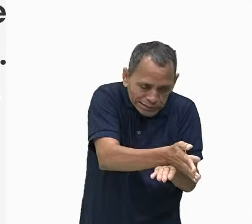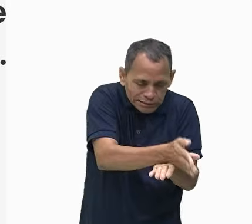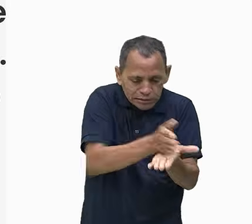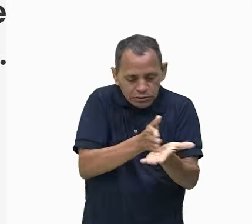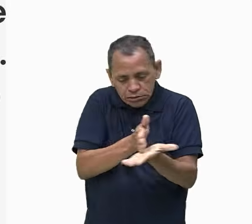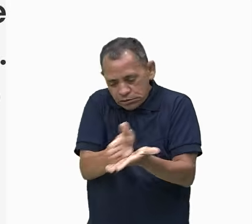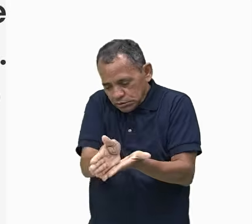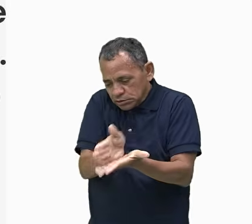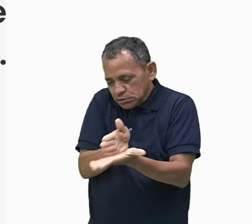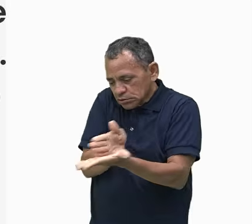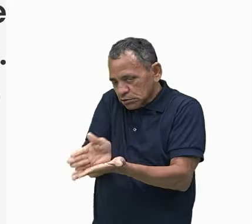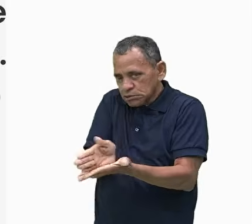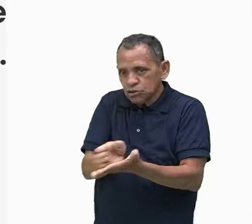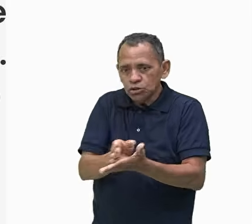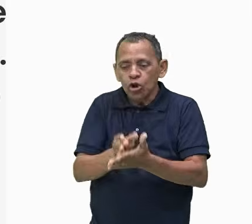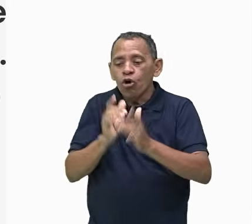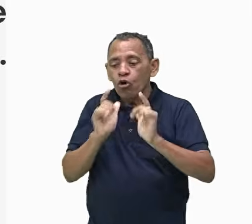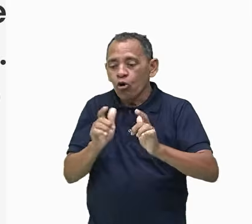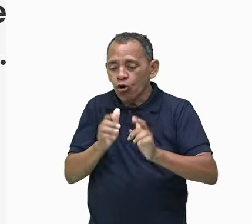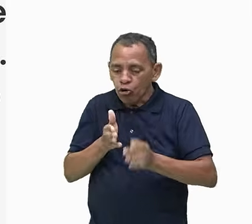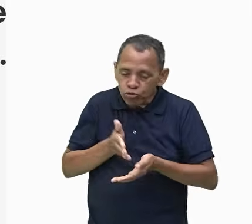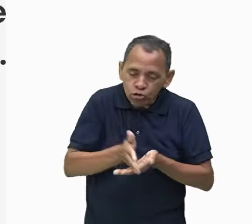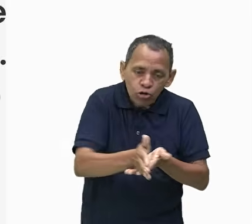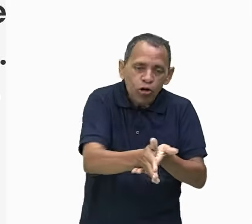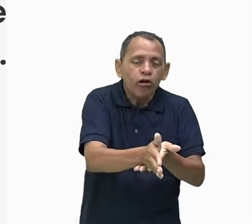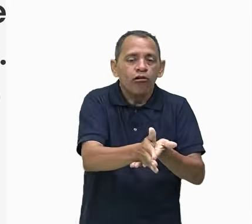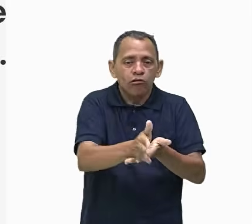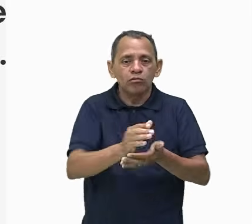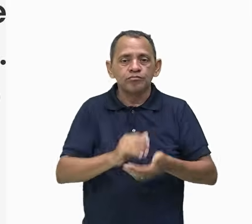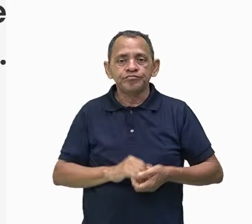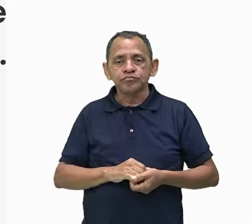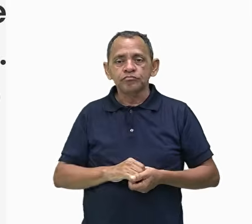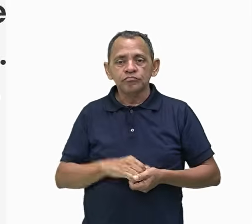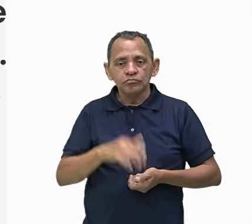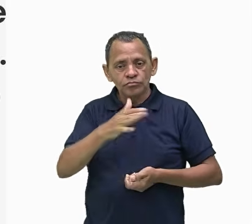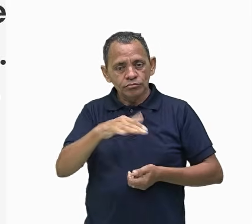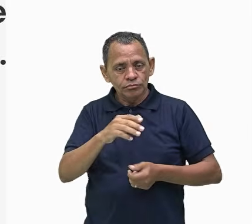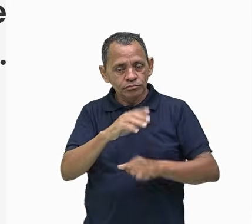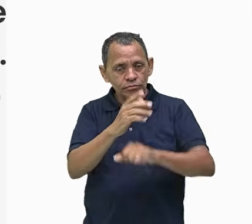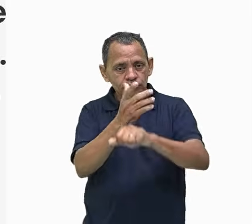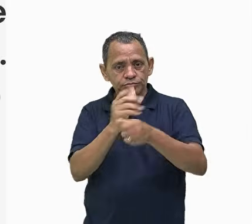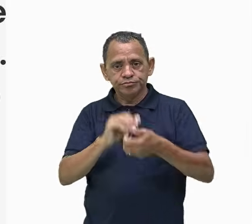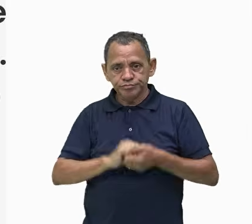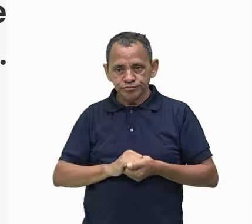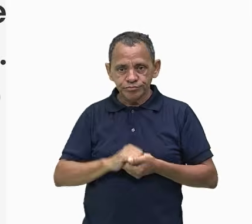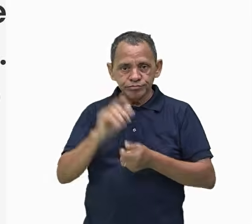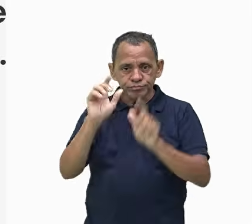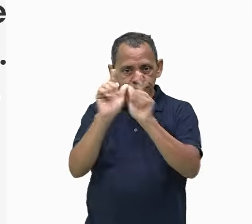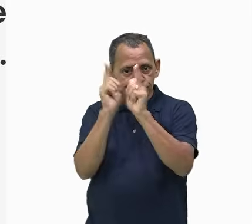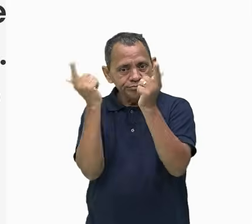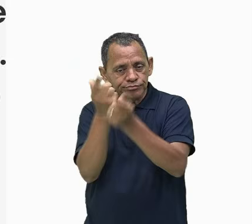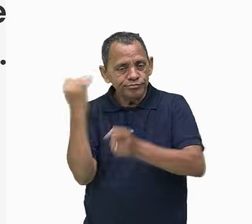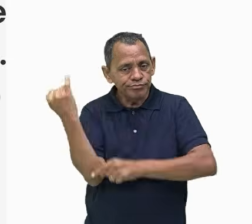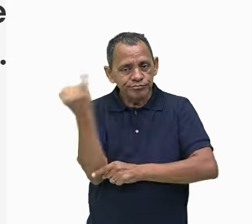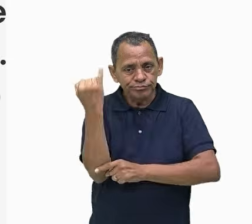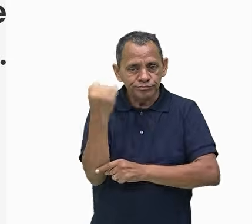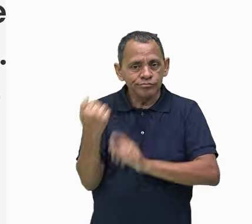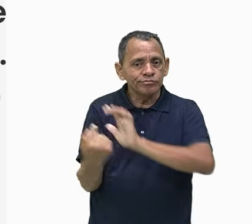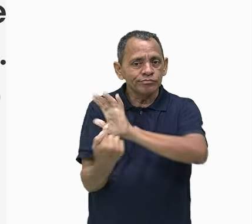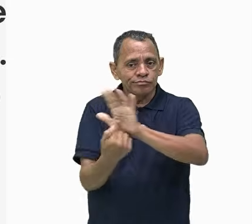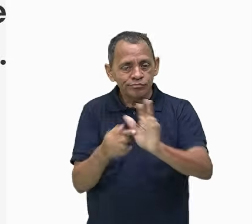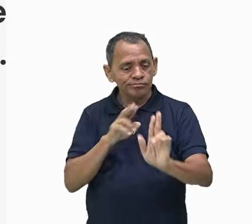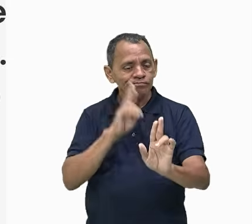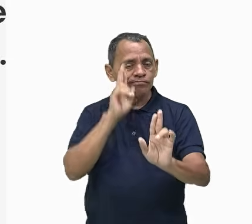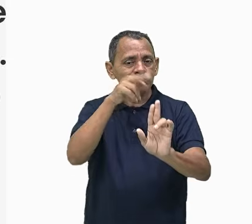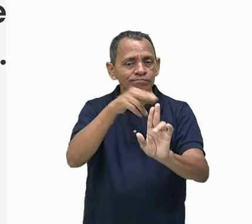para indicar o quê? Um rumo, né? Então, para a geografia, é muito importante determinar essa referência, esse